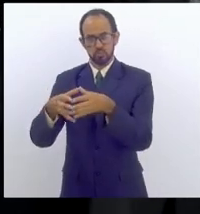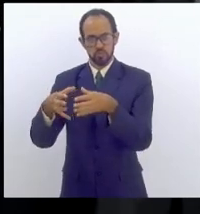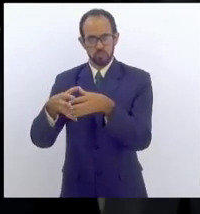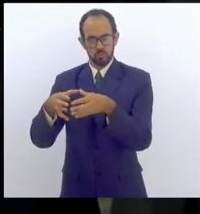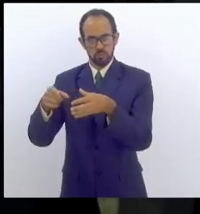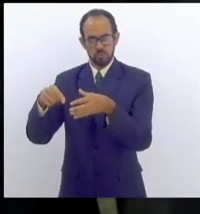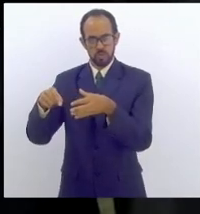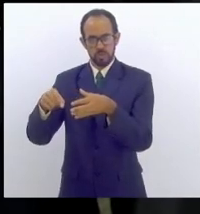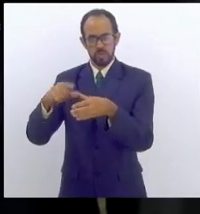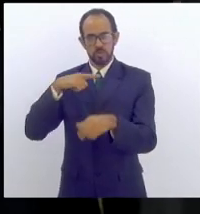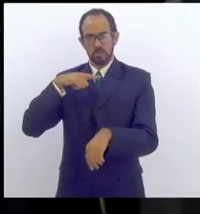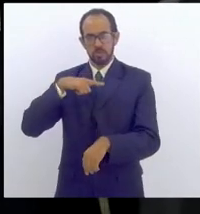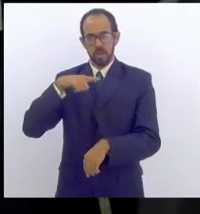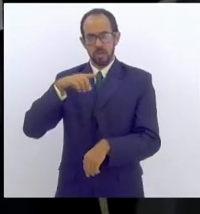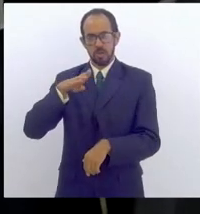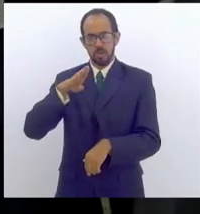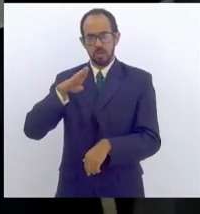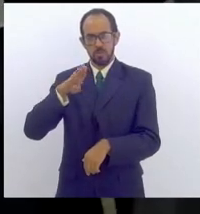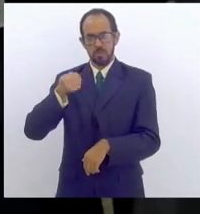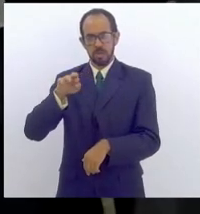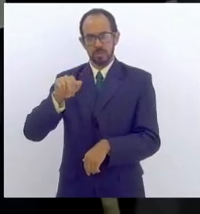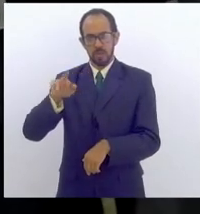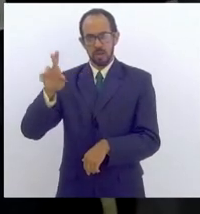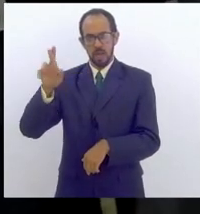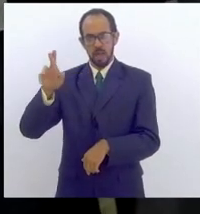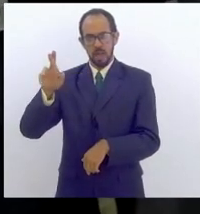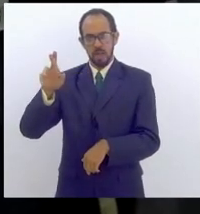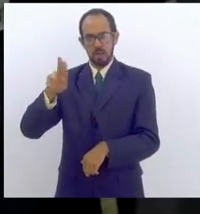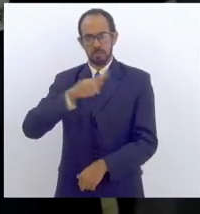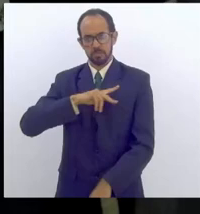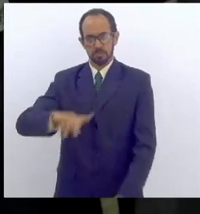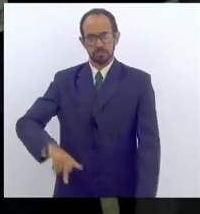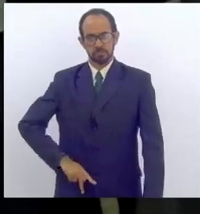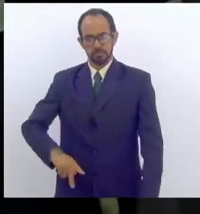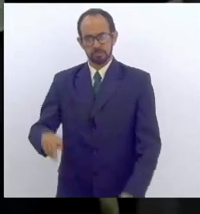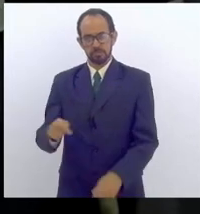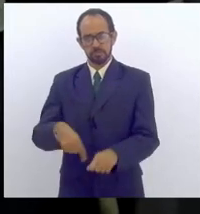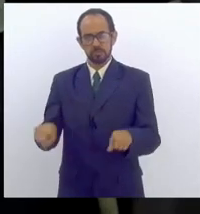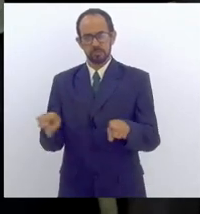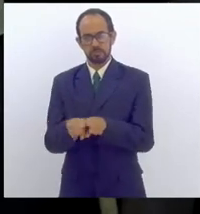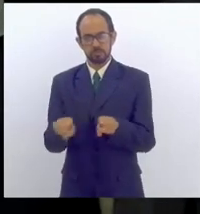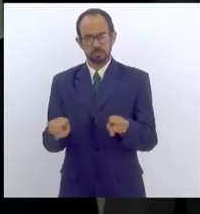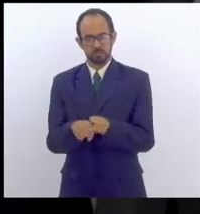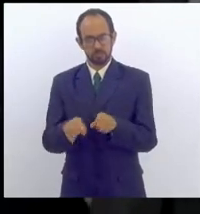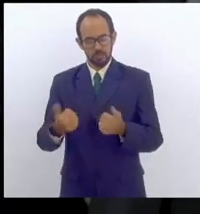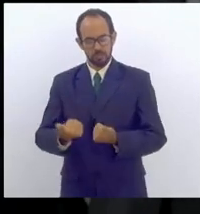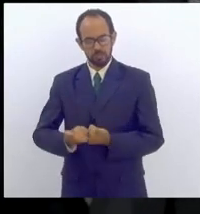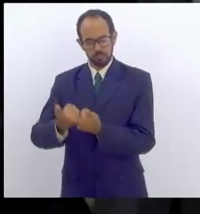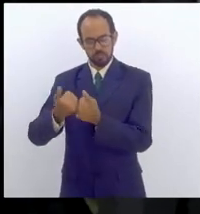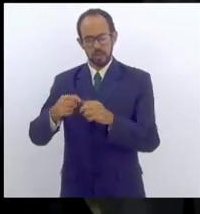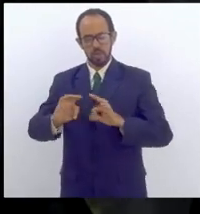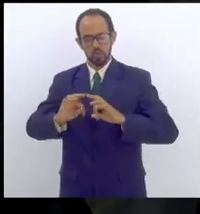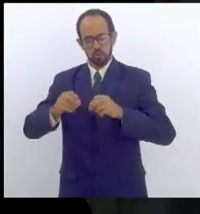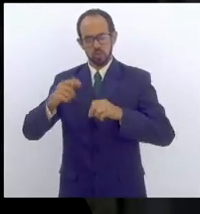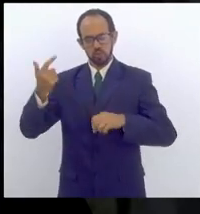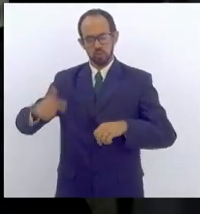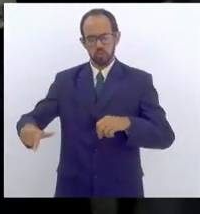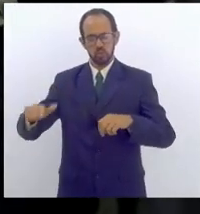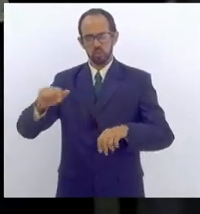tem como Bacelar o presidente e também apoiando a todos os demais